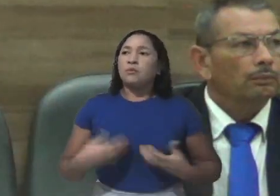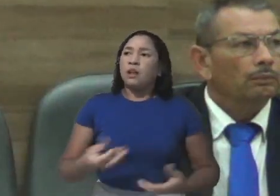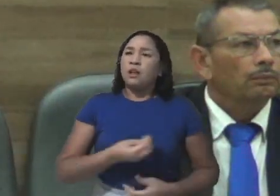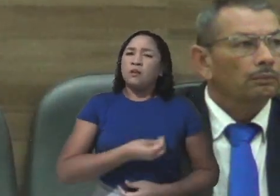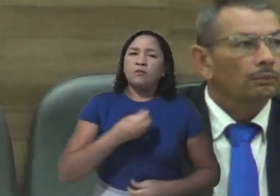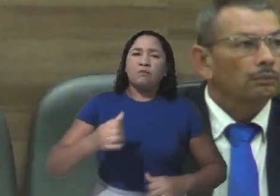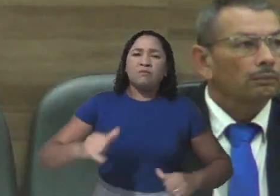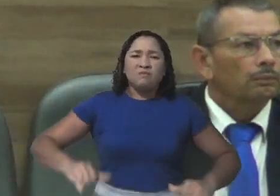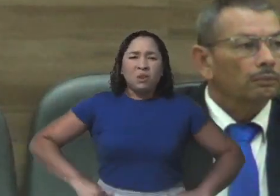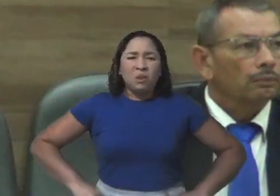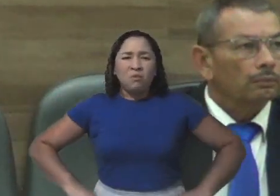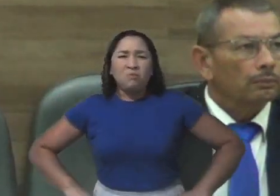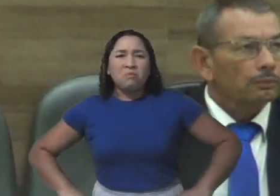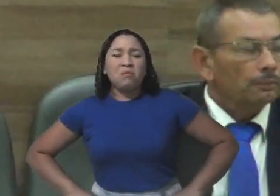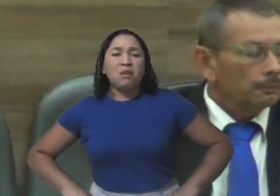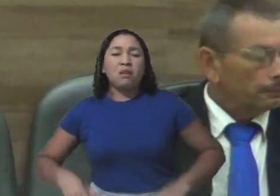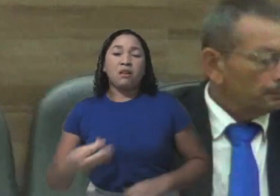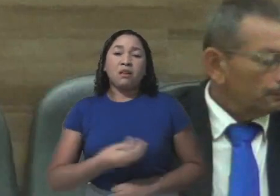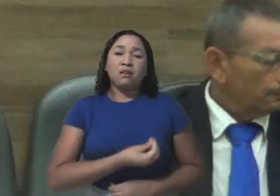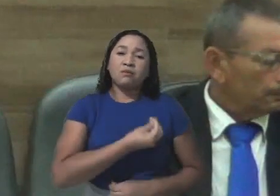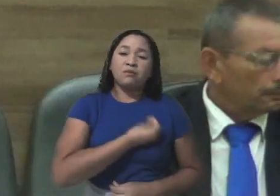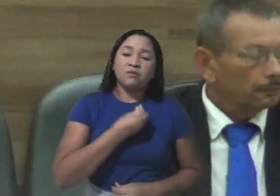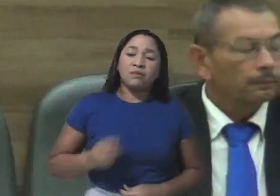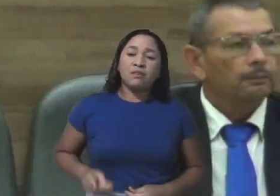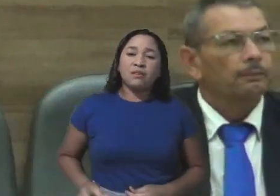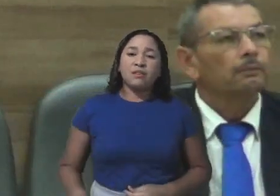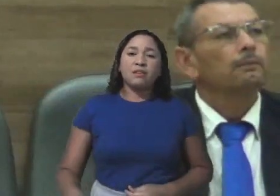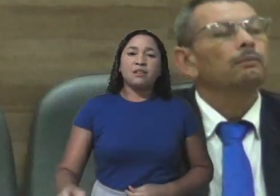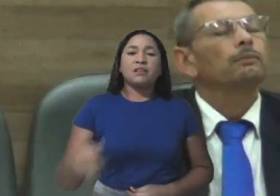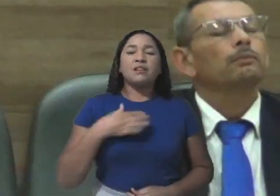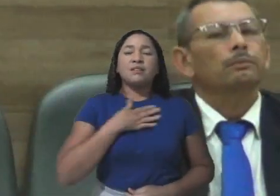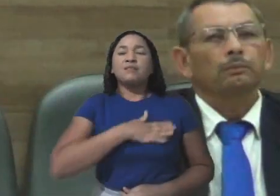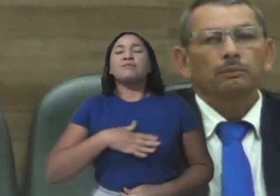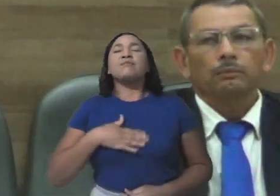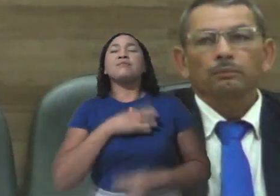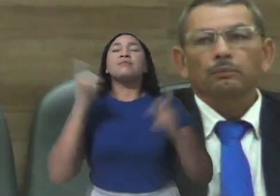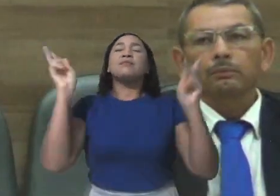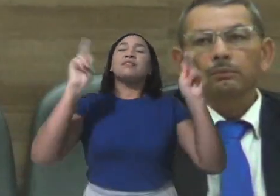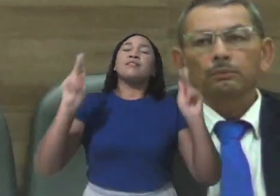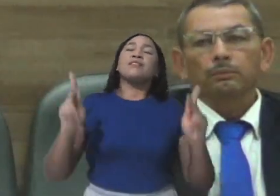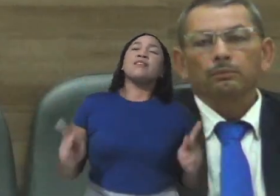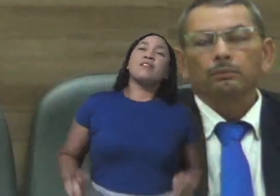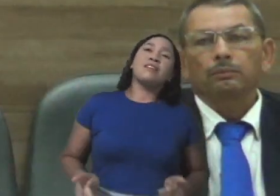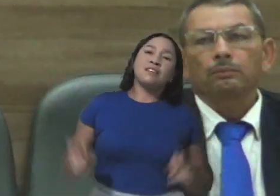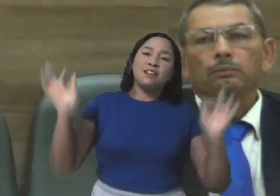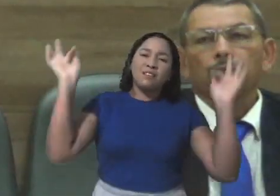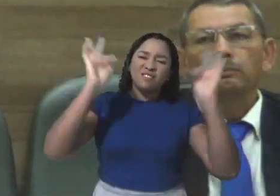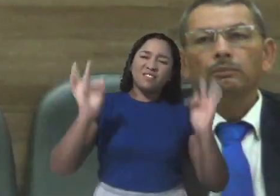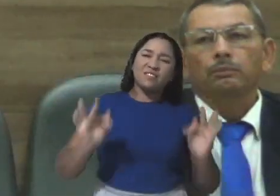vida eterna de gozo e felicidade para os fiéis de todos os